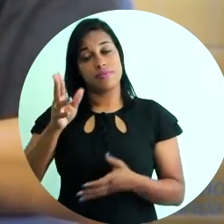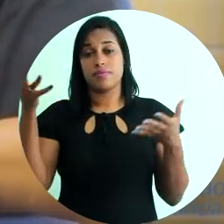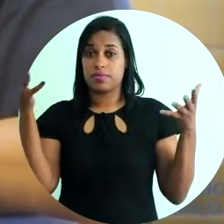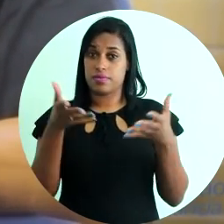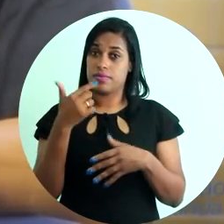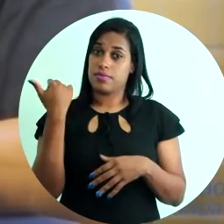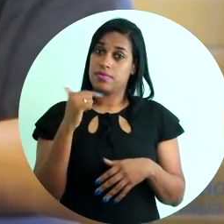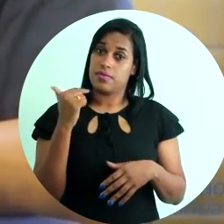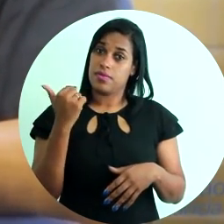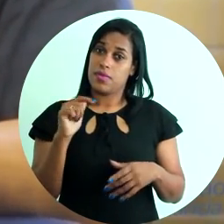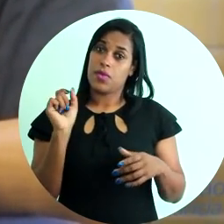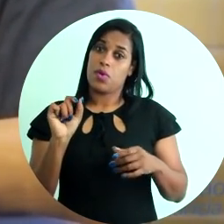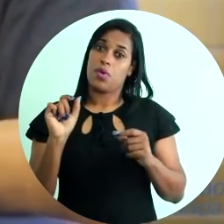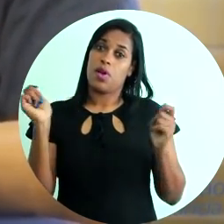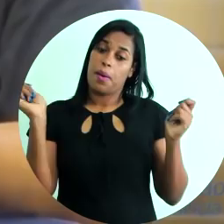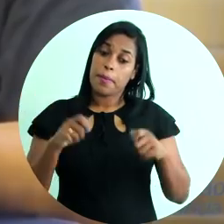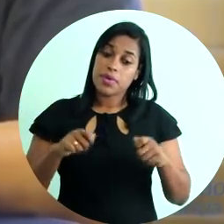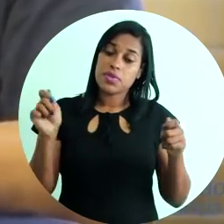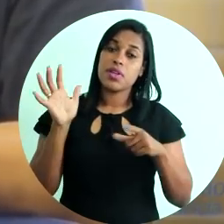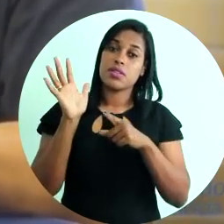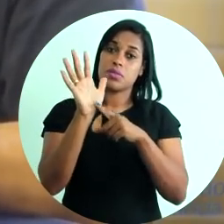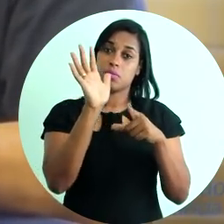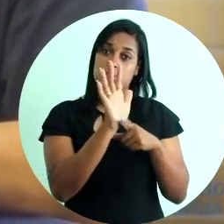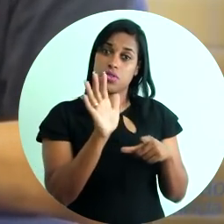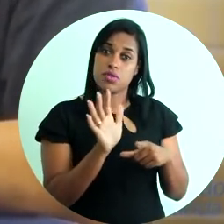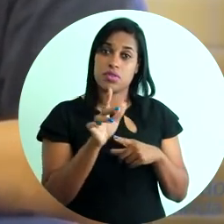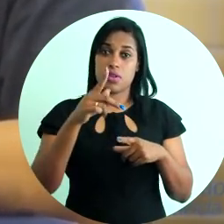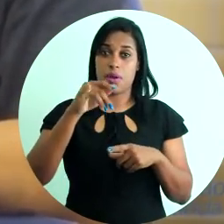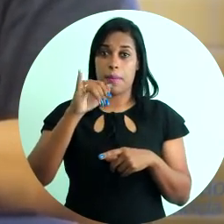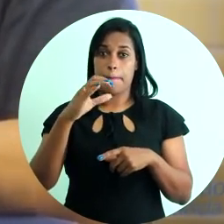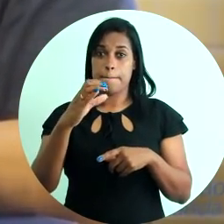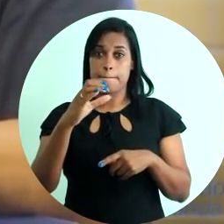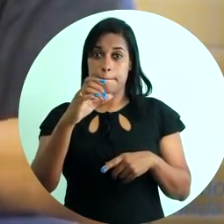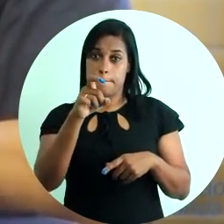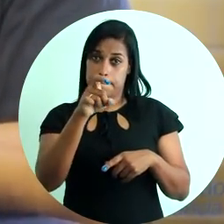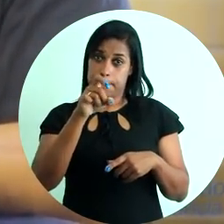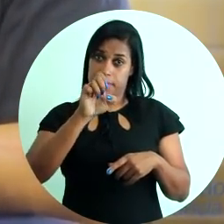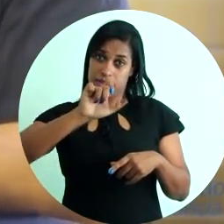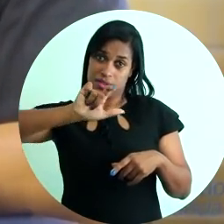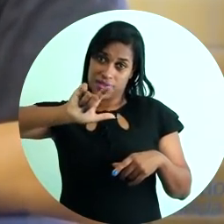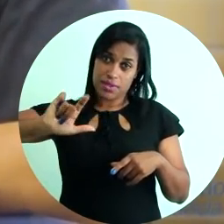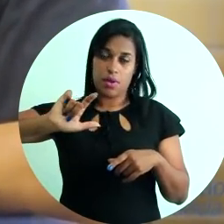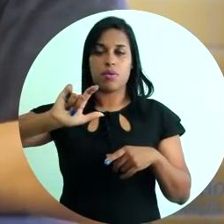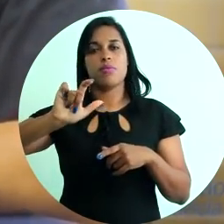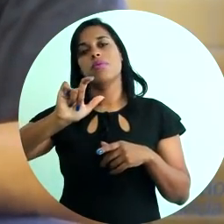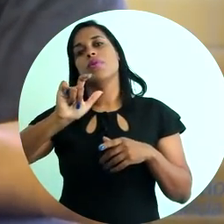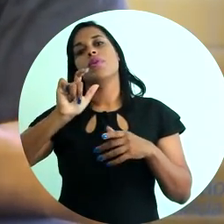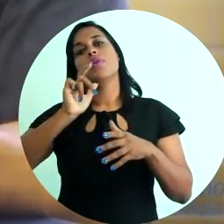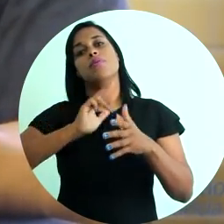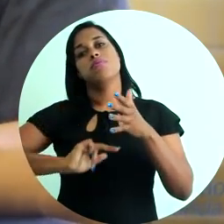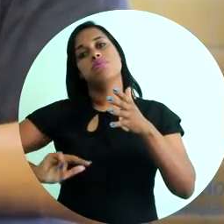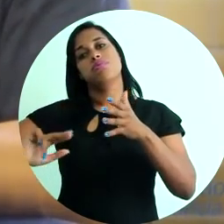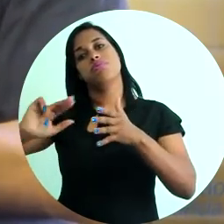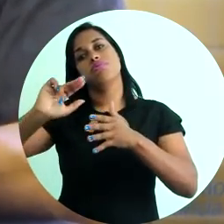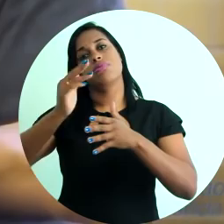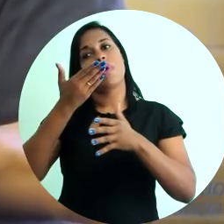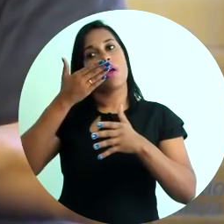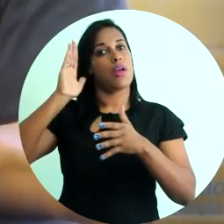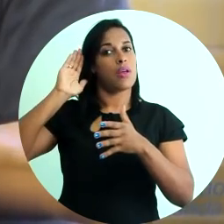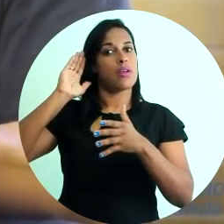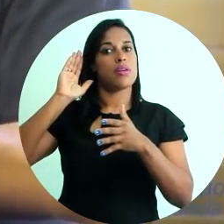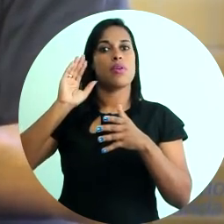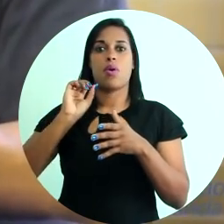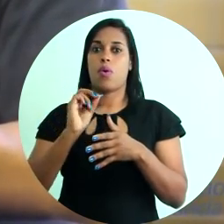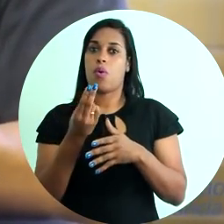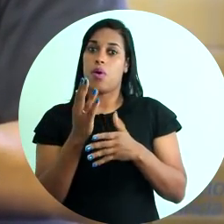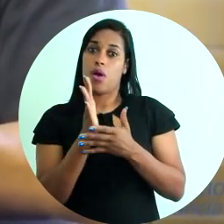não tem, que é a capacidade de exibir pixels transparentes. Você consegue criar imagens com fundo transparente ou partes